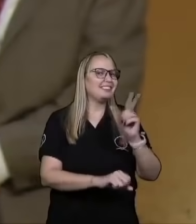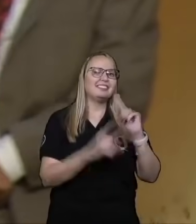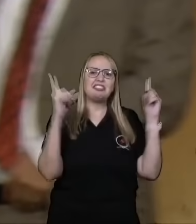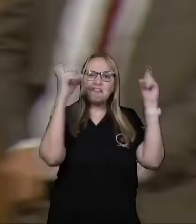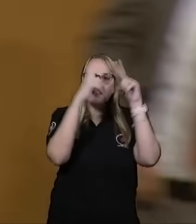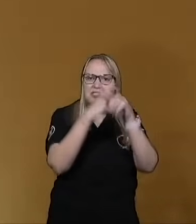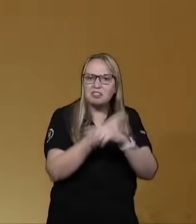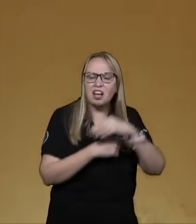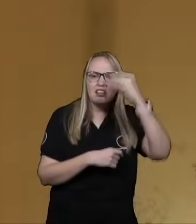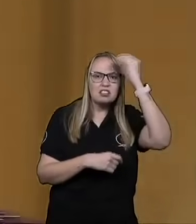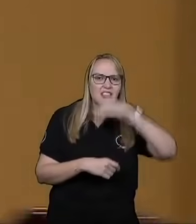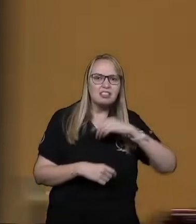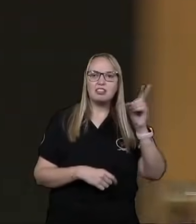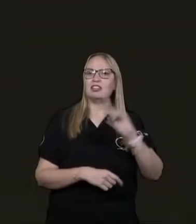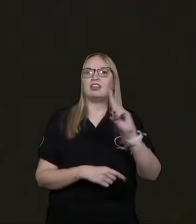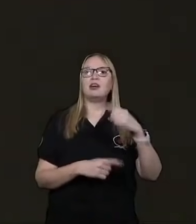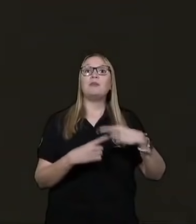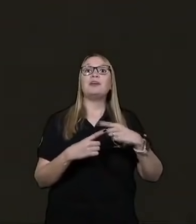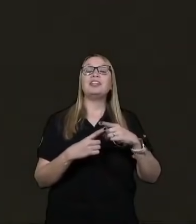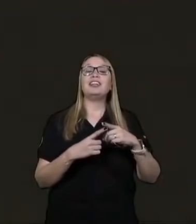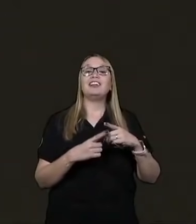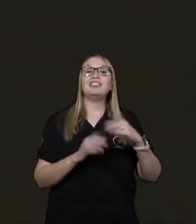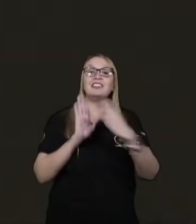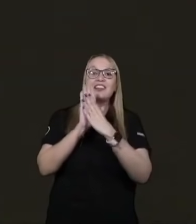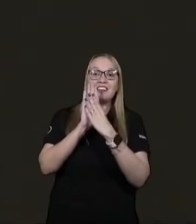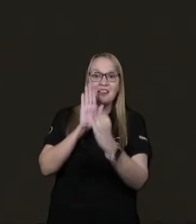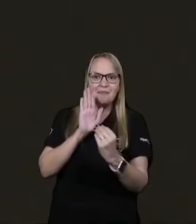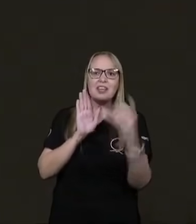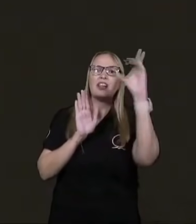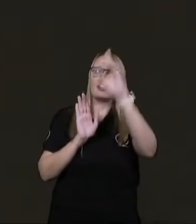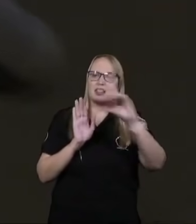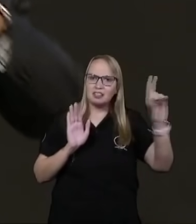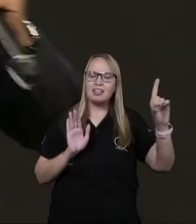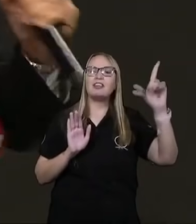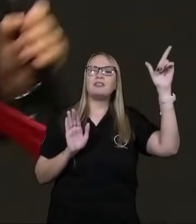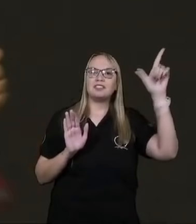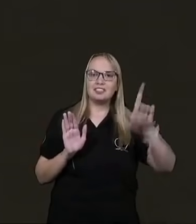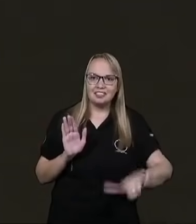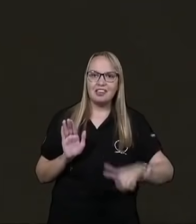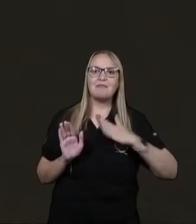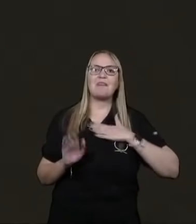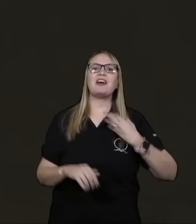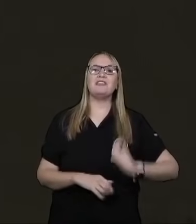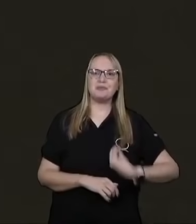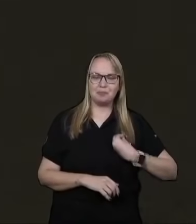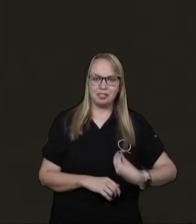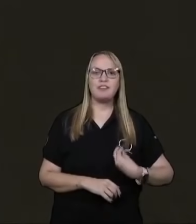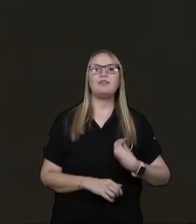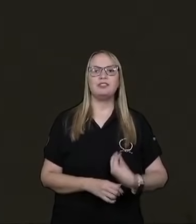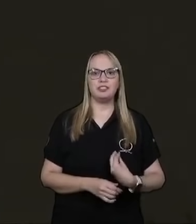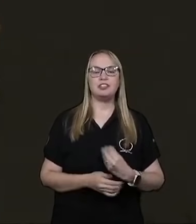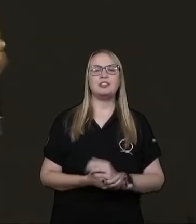tribulação vai utilizar Neymar sabe porque diga com convicção vamos lá